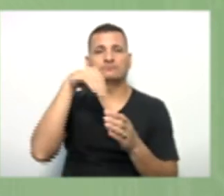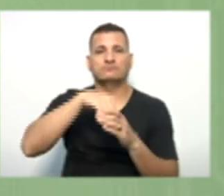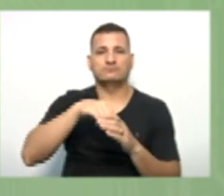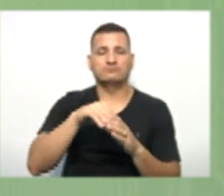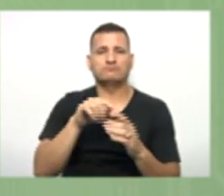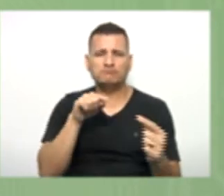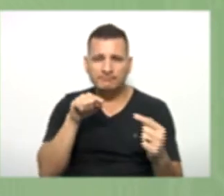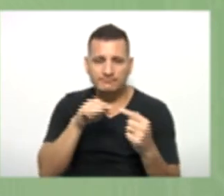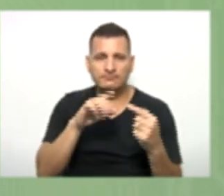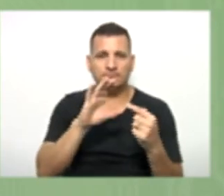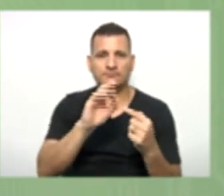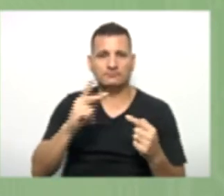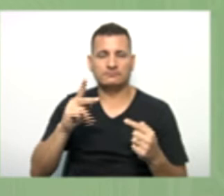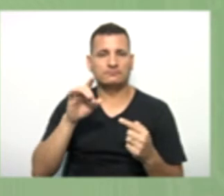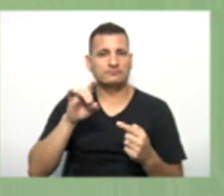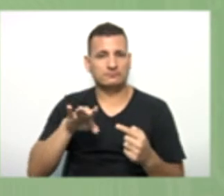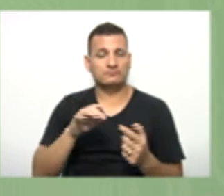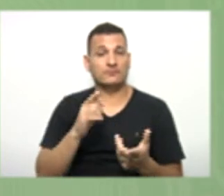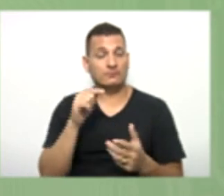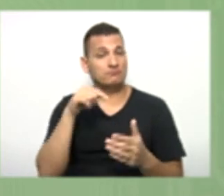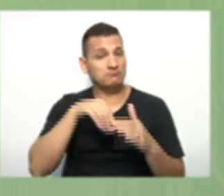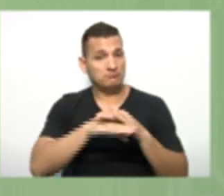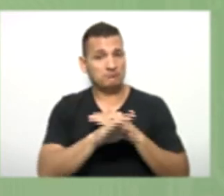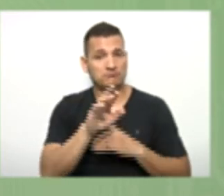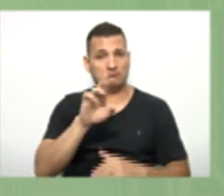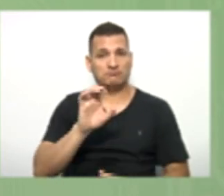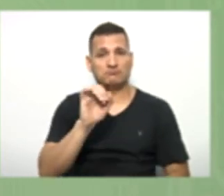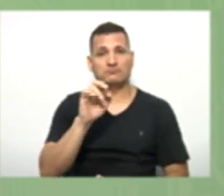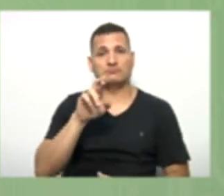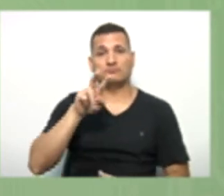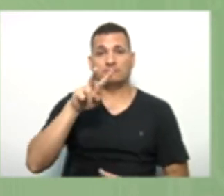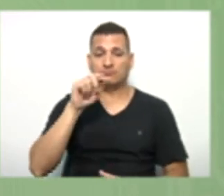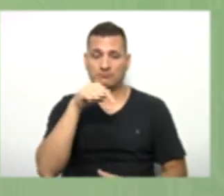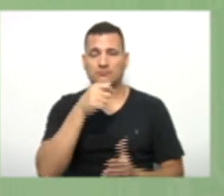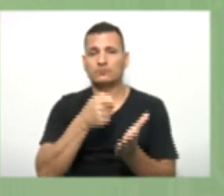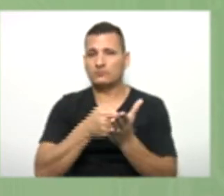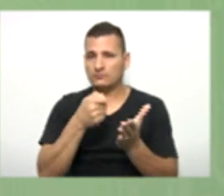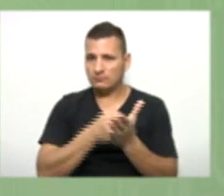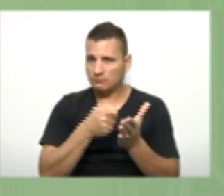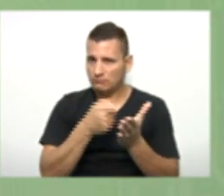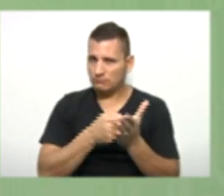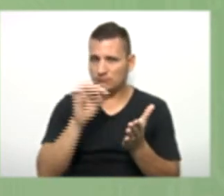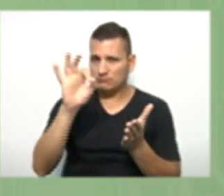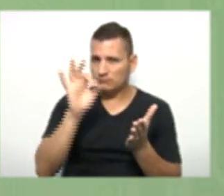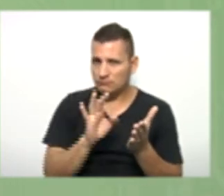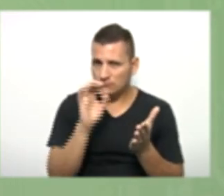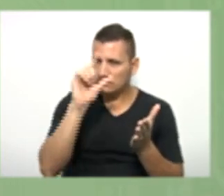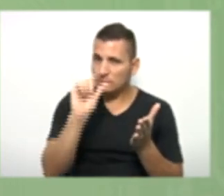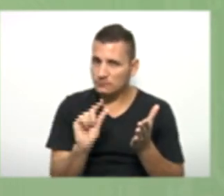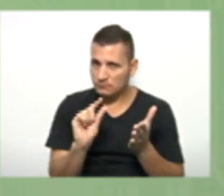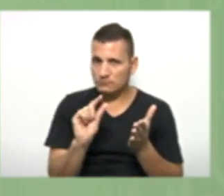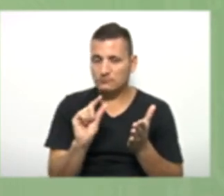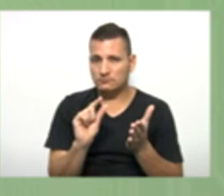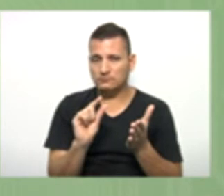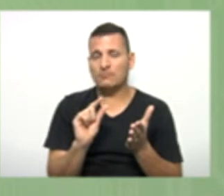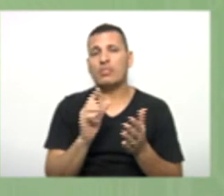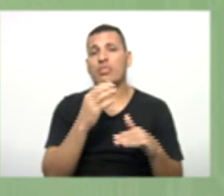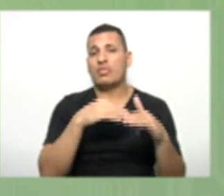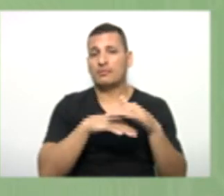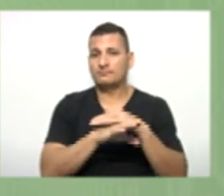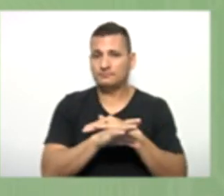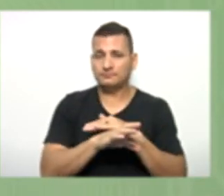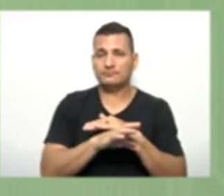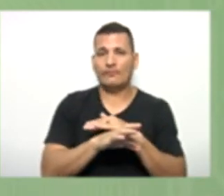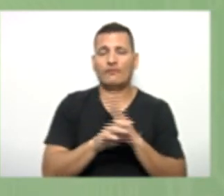cooperativos. Nós temos a reserva, é obrigatório o percentual mínimo de reserva legal e reserva